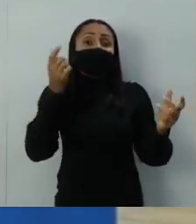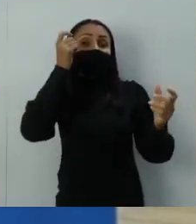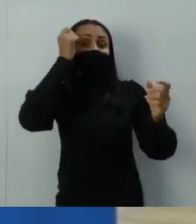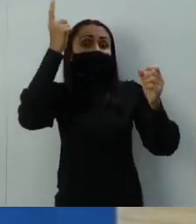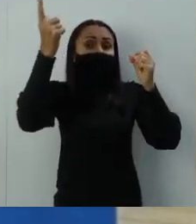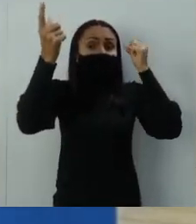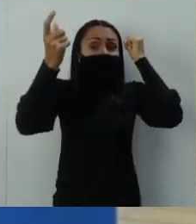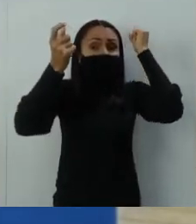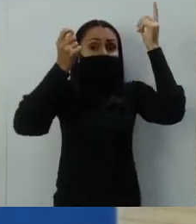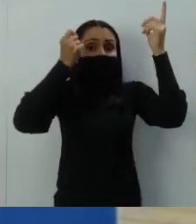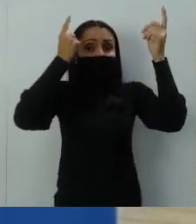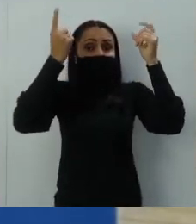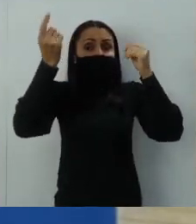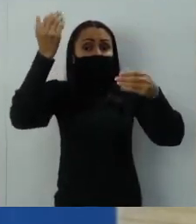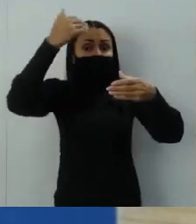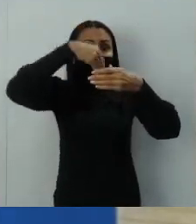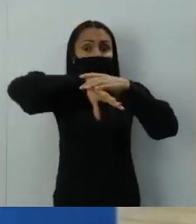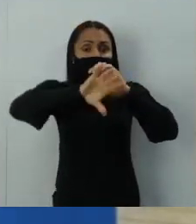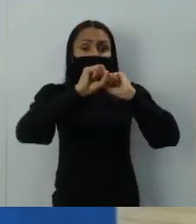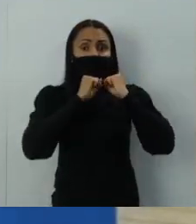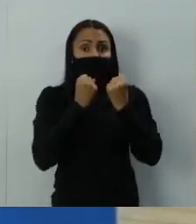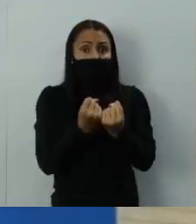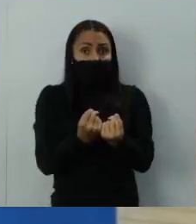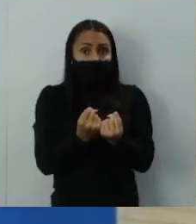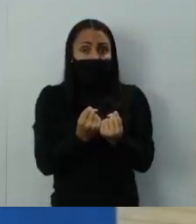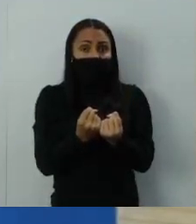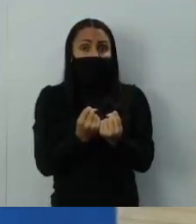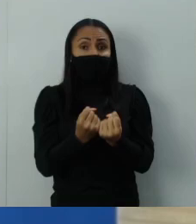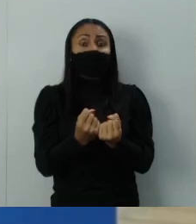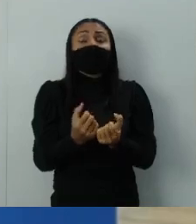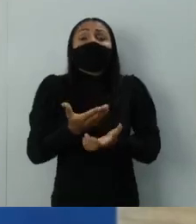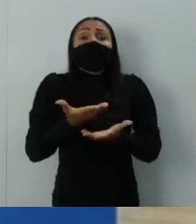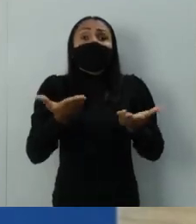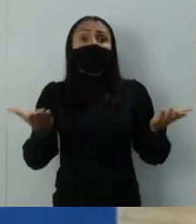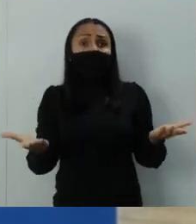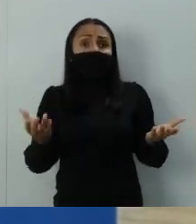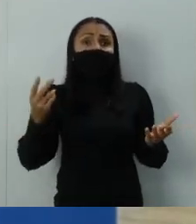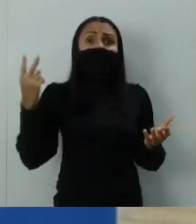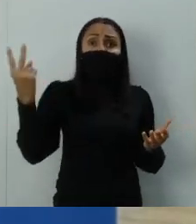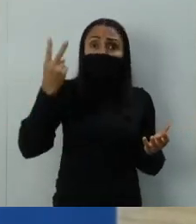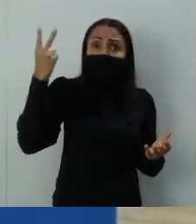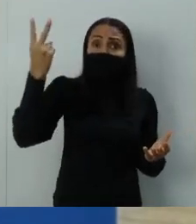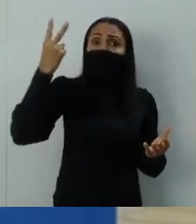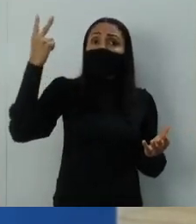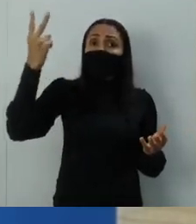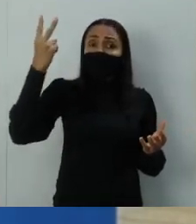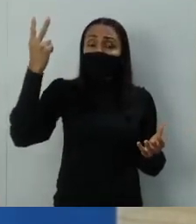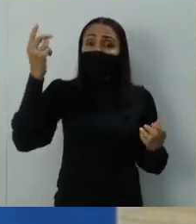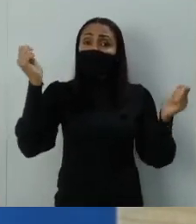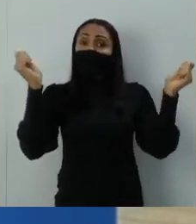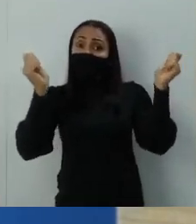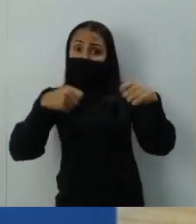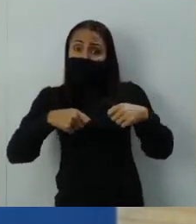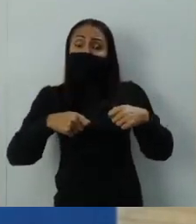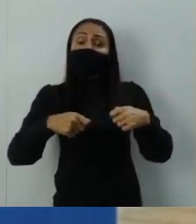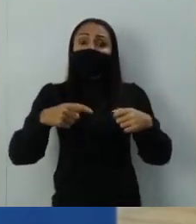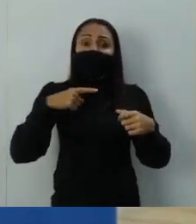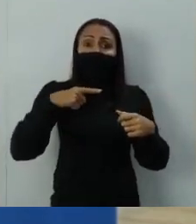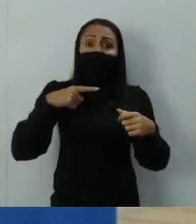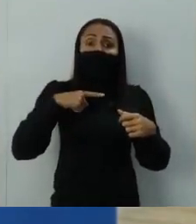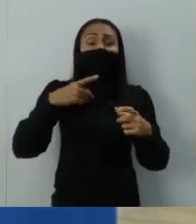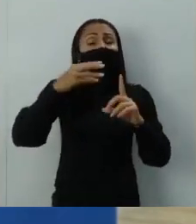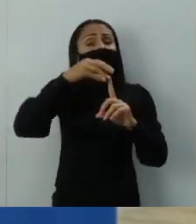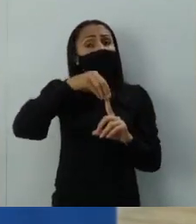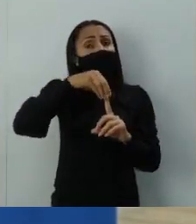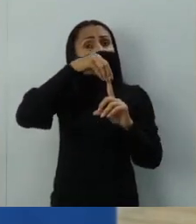da sociedade, quais são os valores que essas ideias podem trazer e quais são os princípios que estão